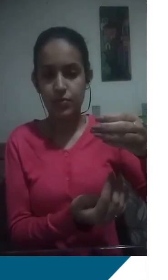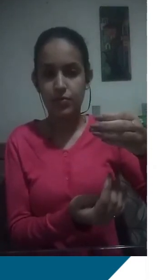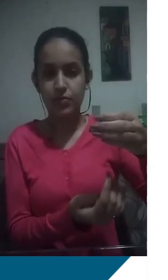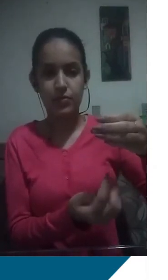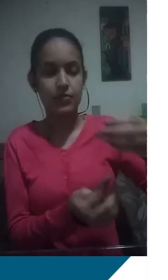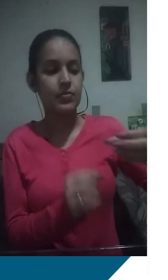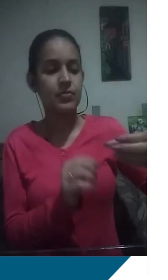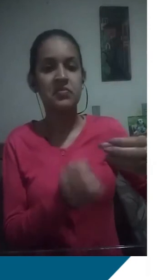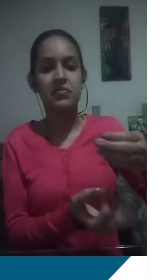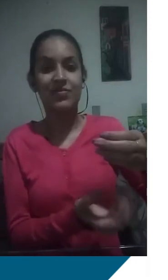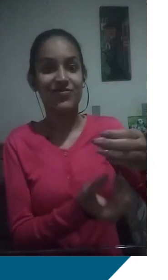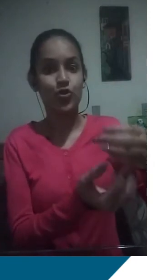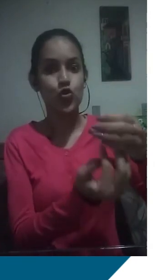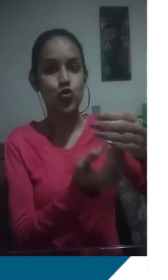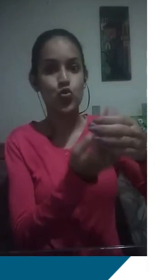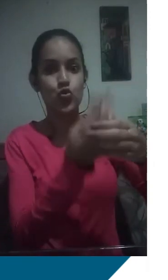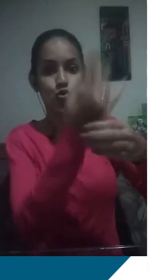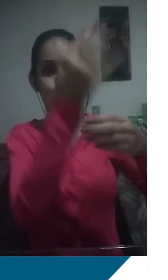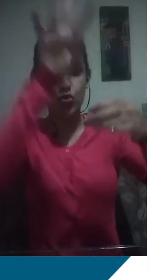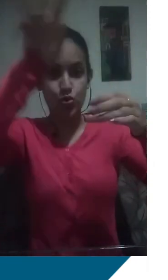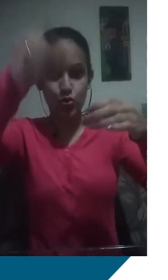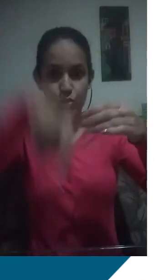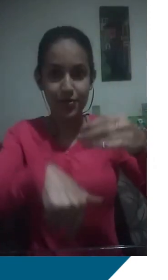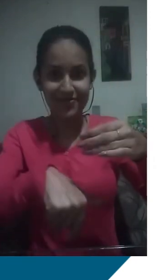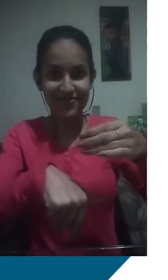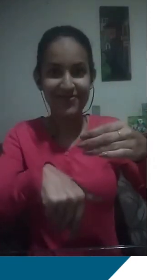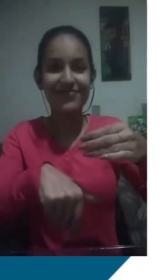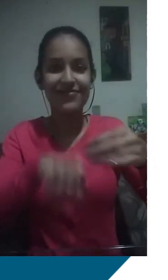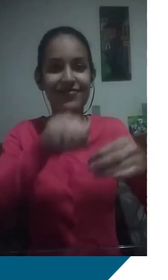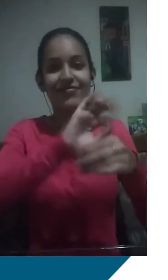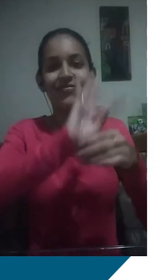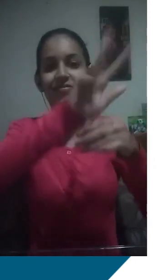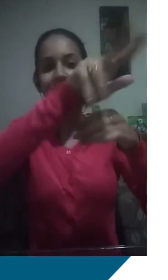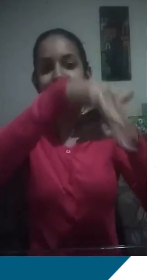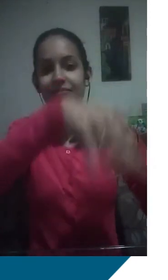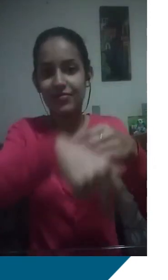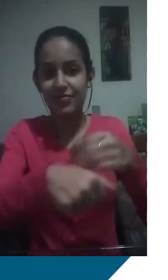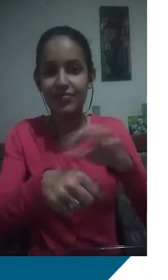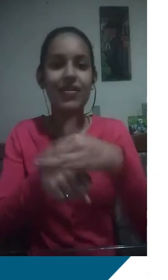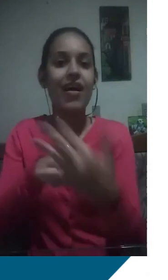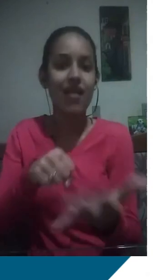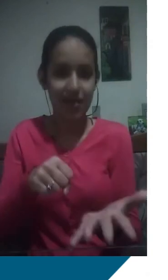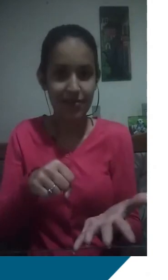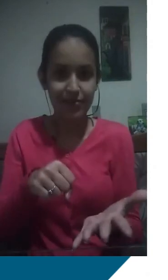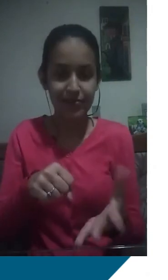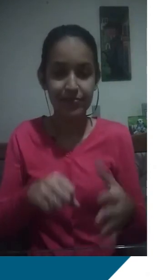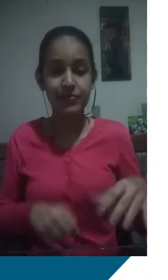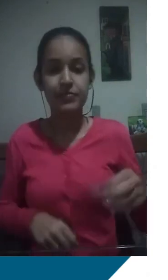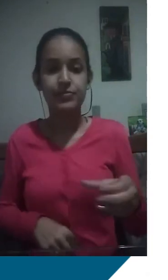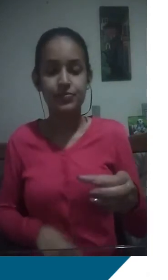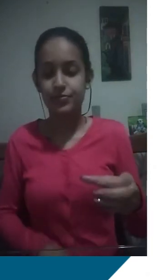até a boca, eu vou ter um pouquinho de líquido caindo no chão. Eu vou lá, junto esse líquido e coloco em outro